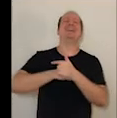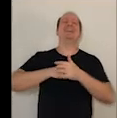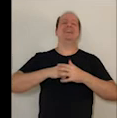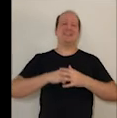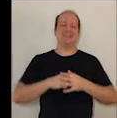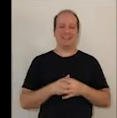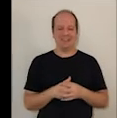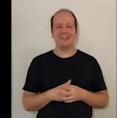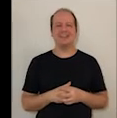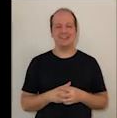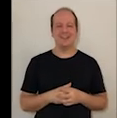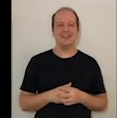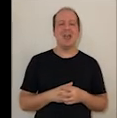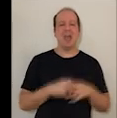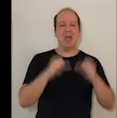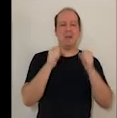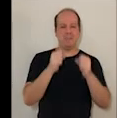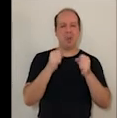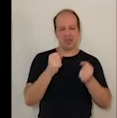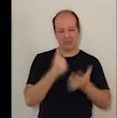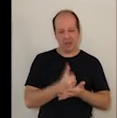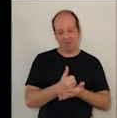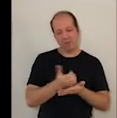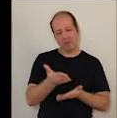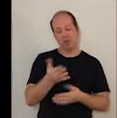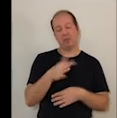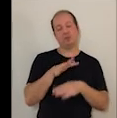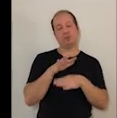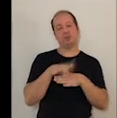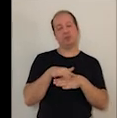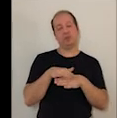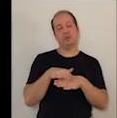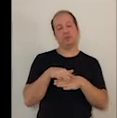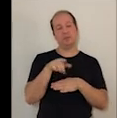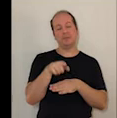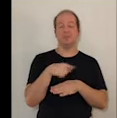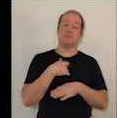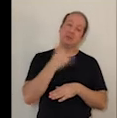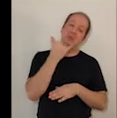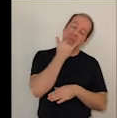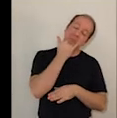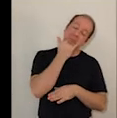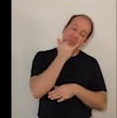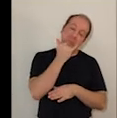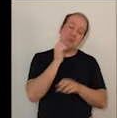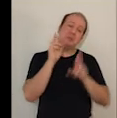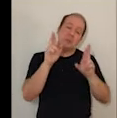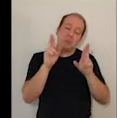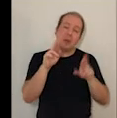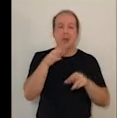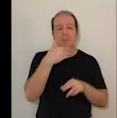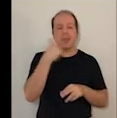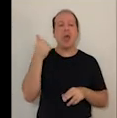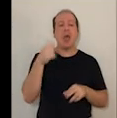É, pode levar o infeliz enfermo. Espero que a emoção não tenha agravado o seu estado. A sessão